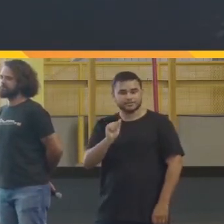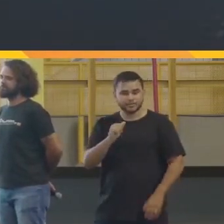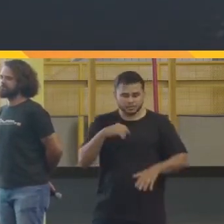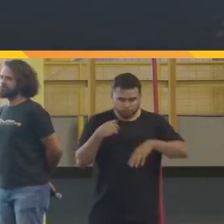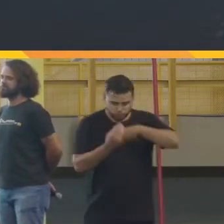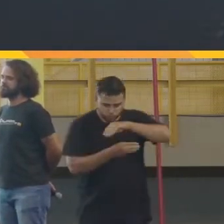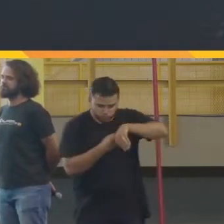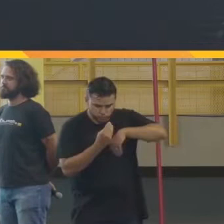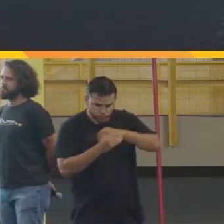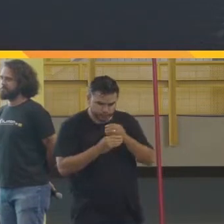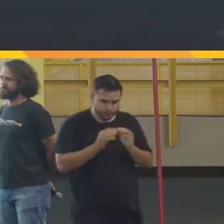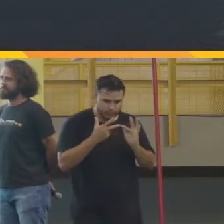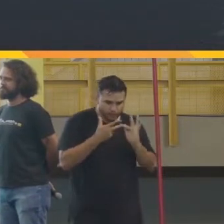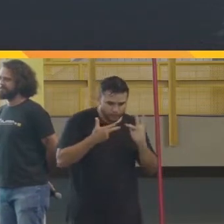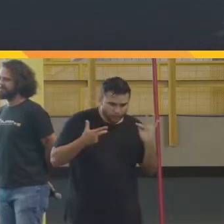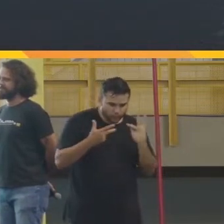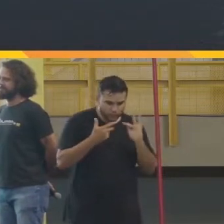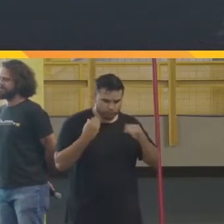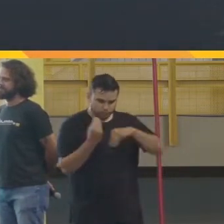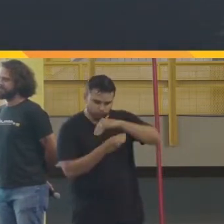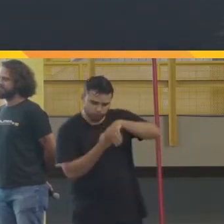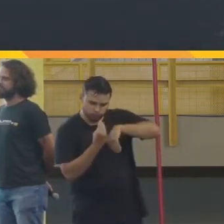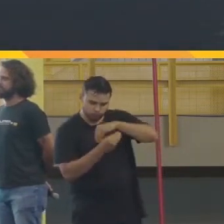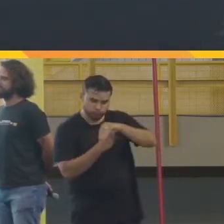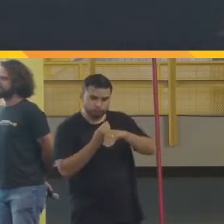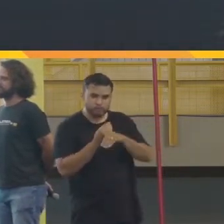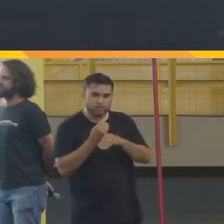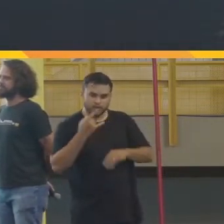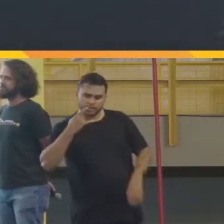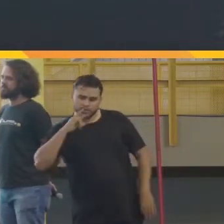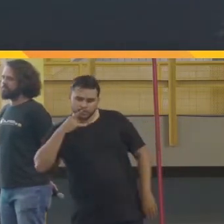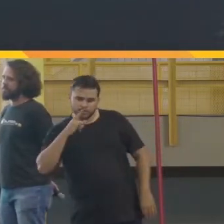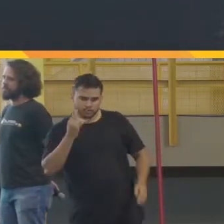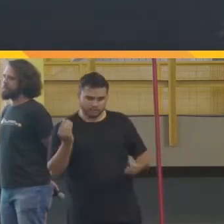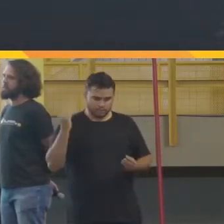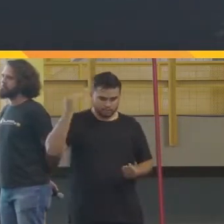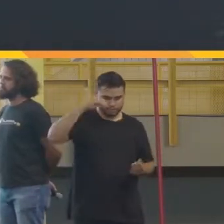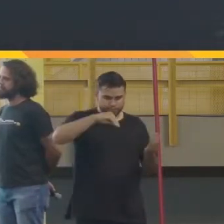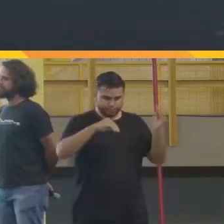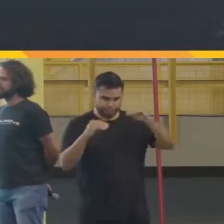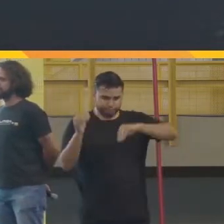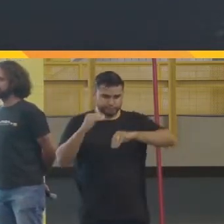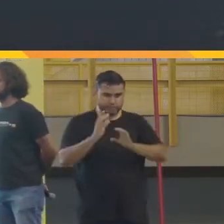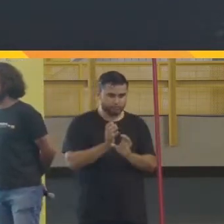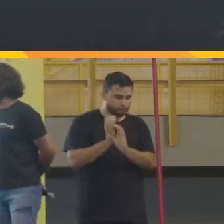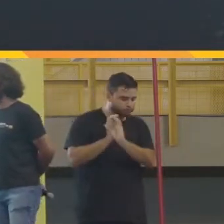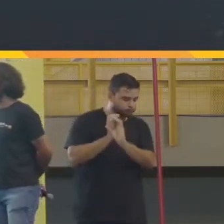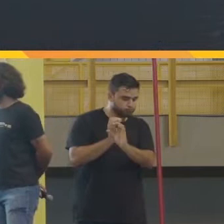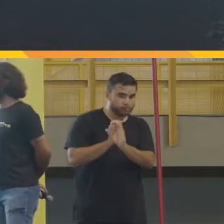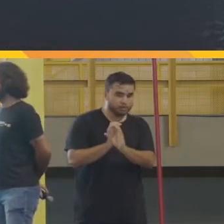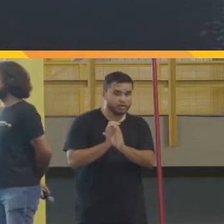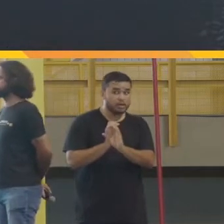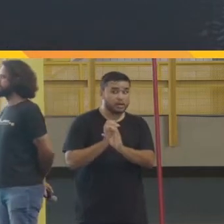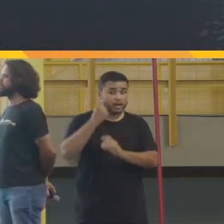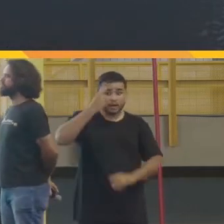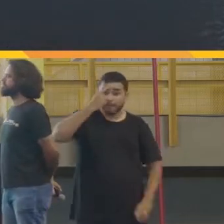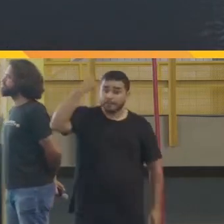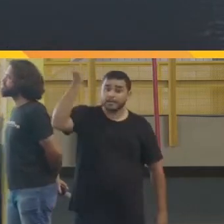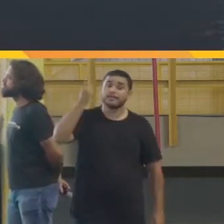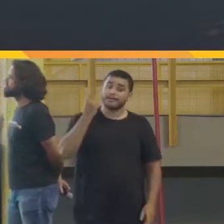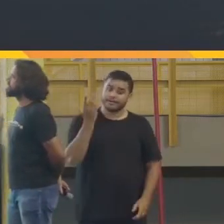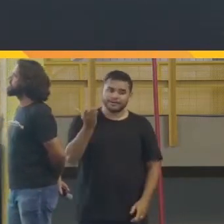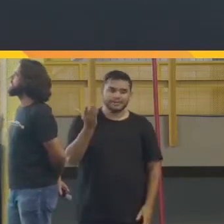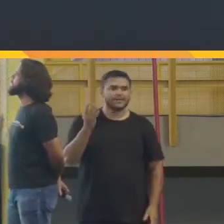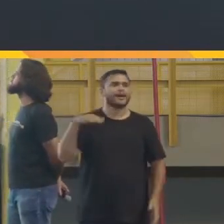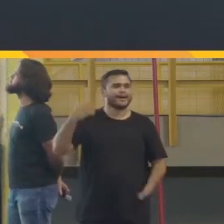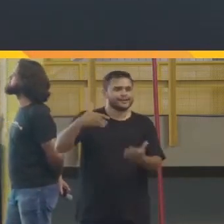fruta e misturava essa comporta de fruta com cana e tomava todas e mais um pouquinho, criando essa bebida, que é uma